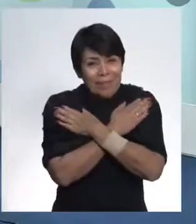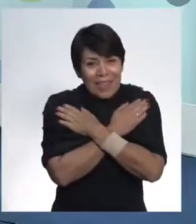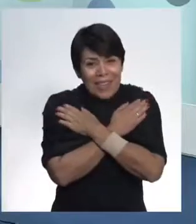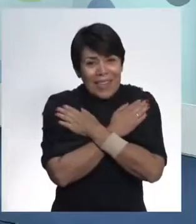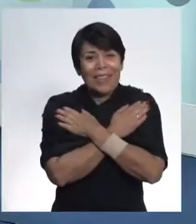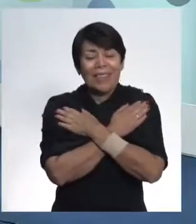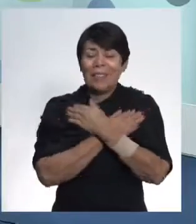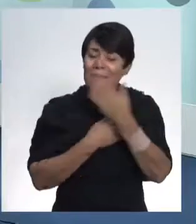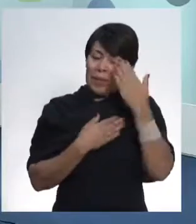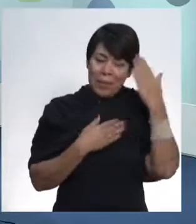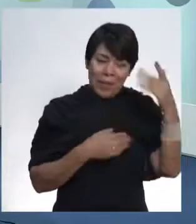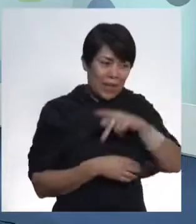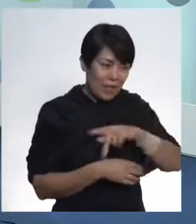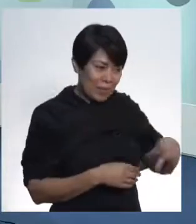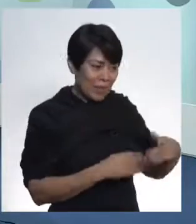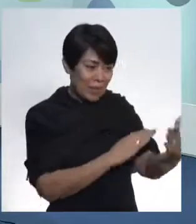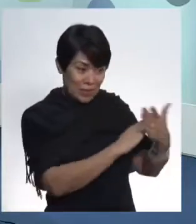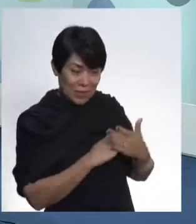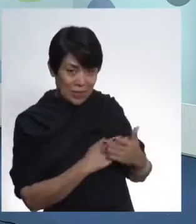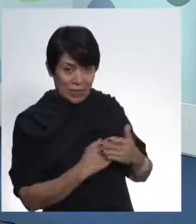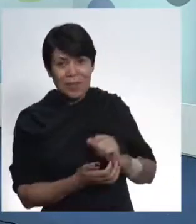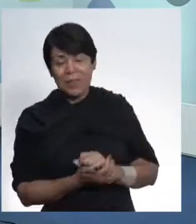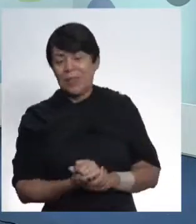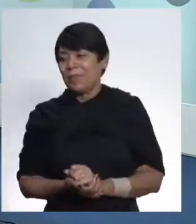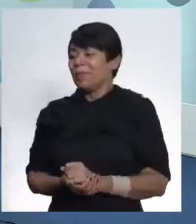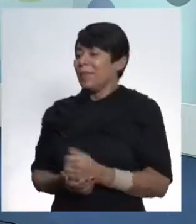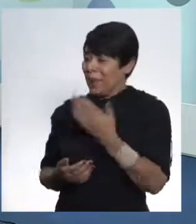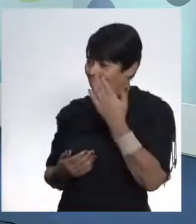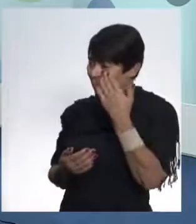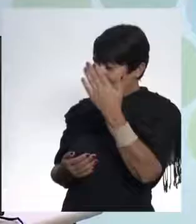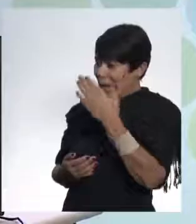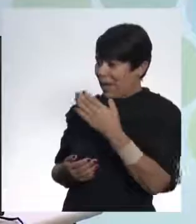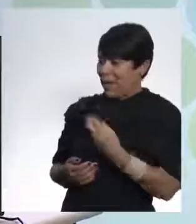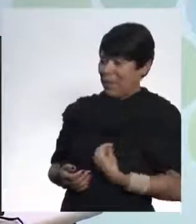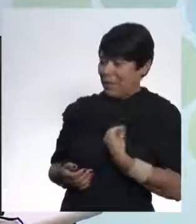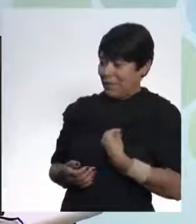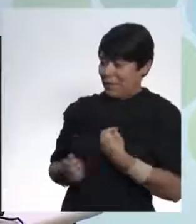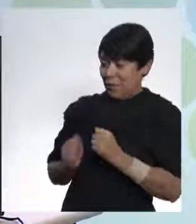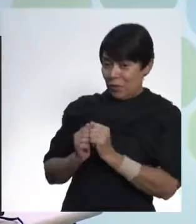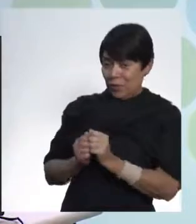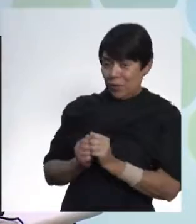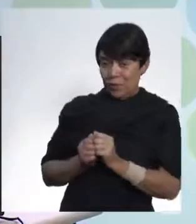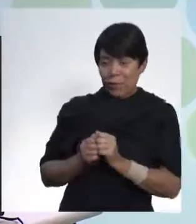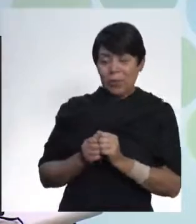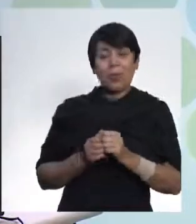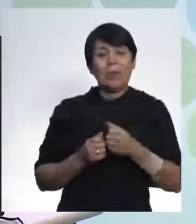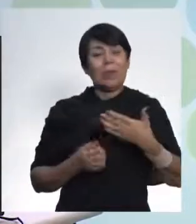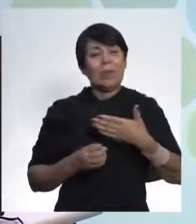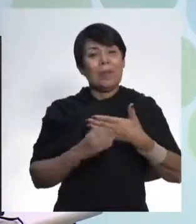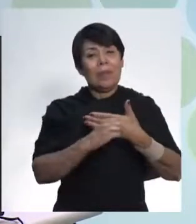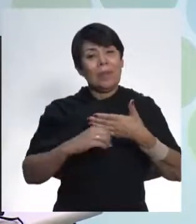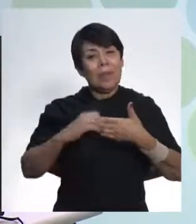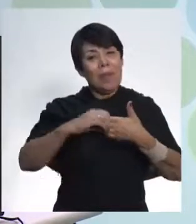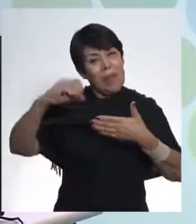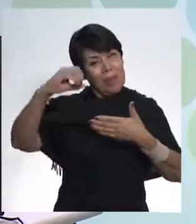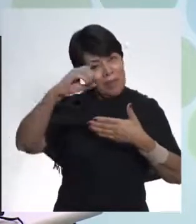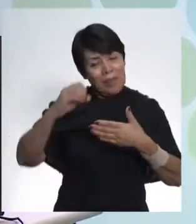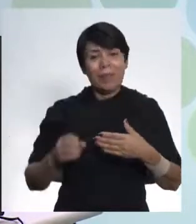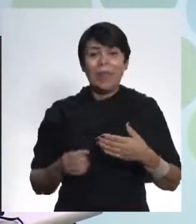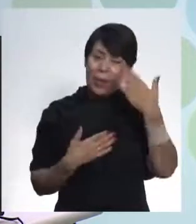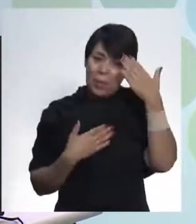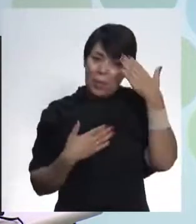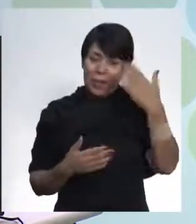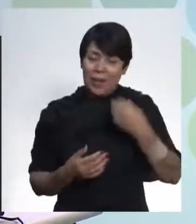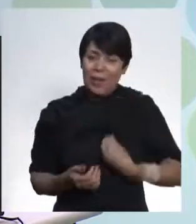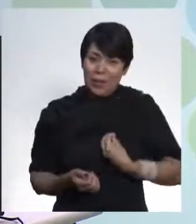por mais uma ajuda aí. Obrigada, professor, muito bom tê-lo aqui conosco no Centro de Mídias, muito bom, né, estar com vocês em mais